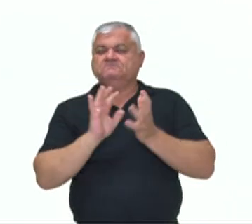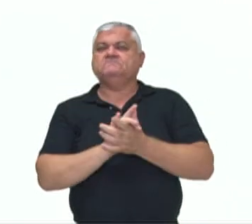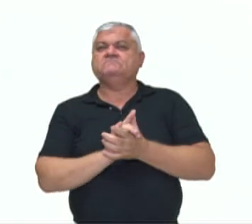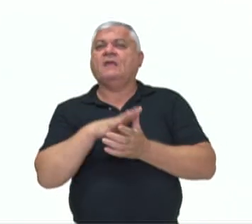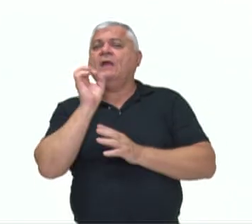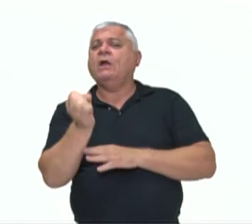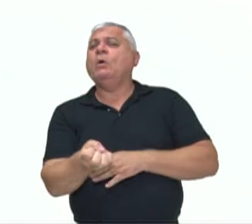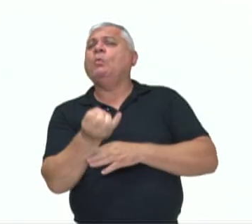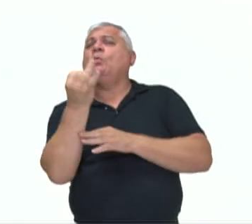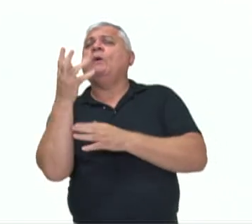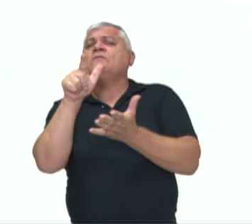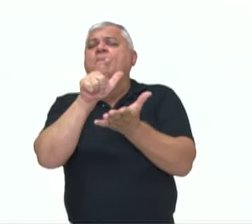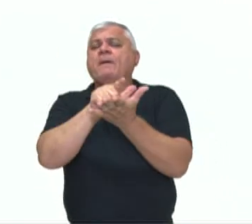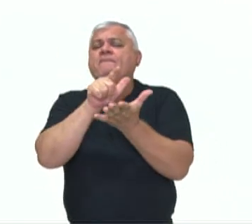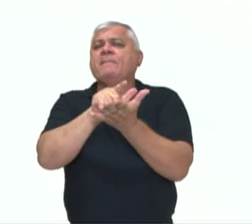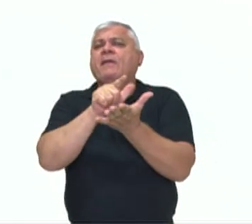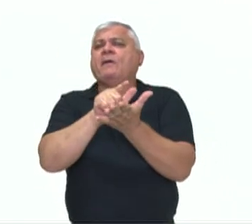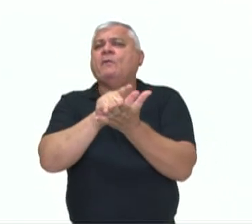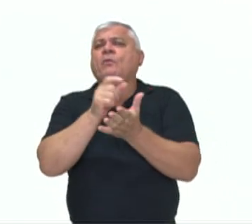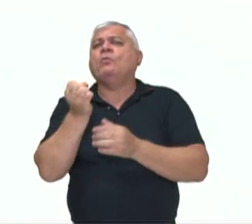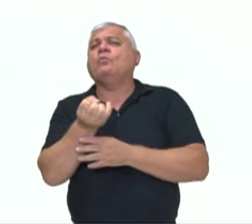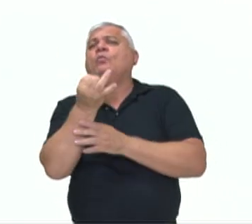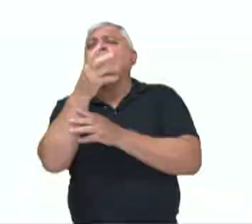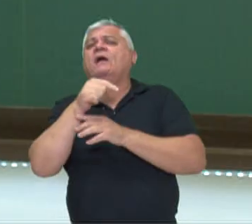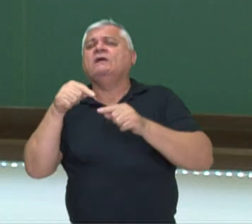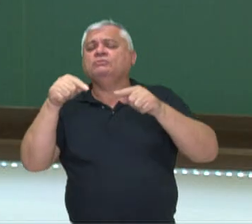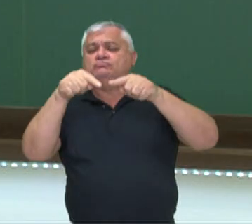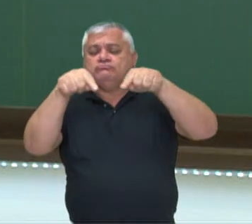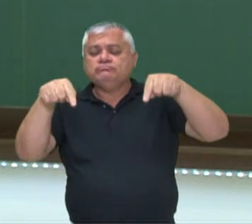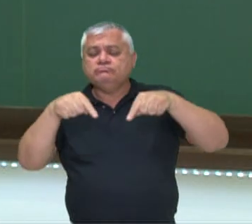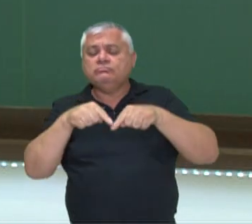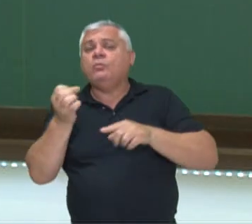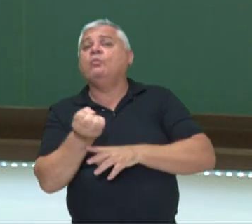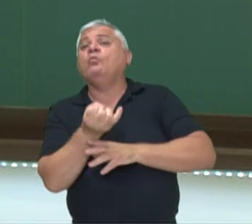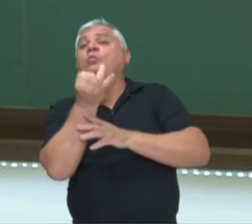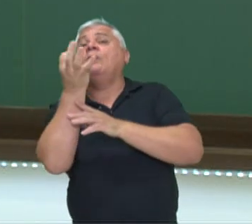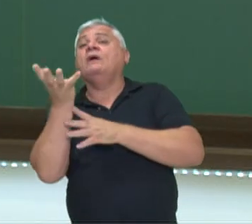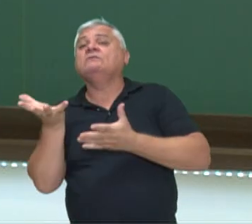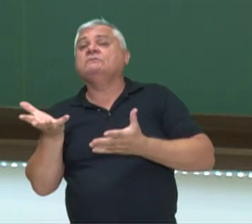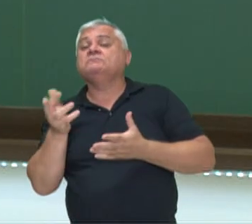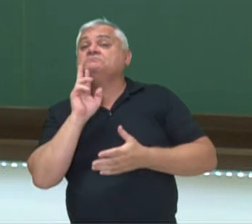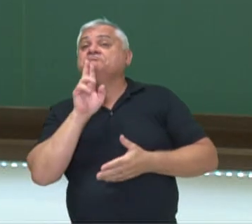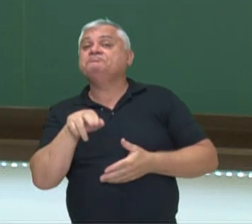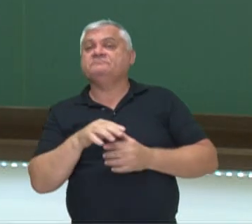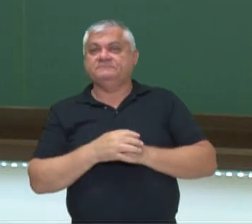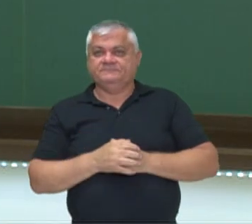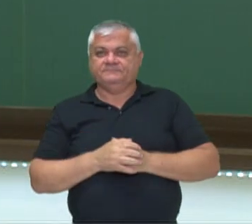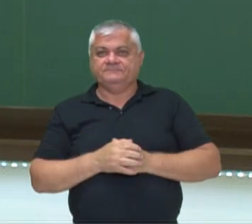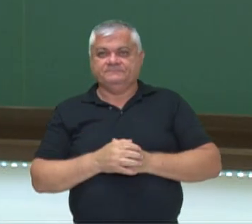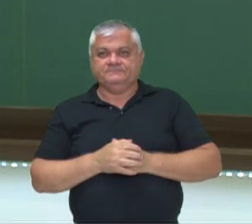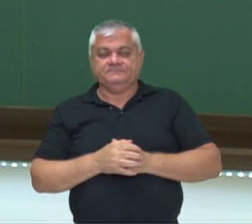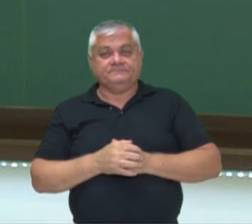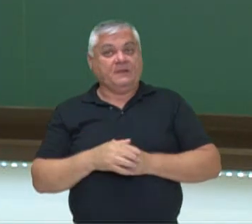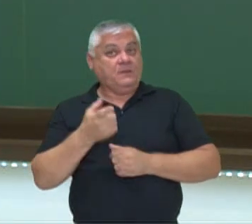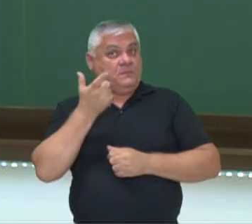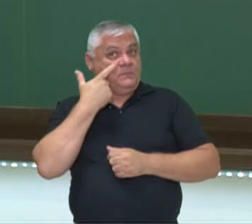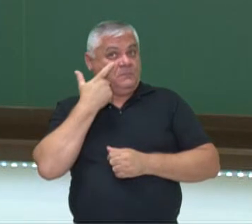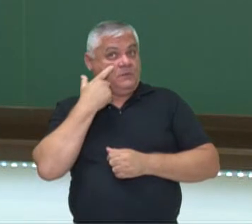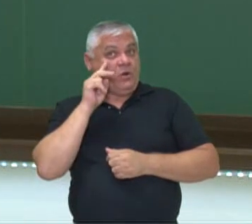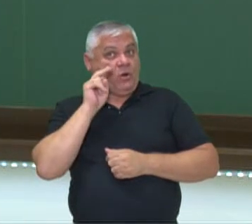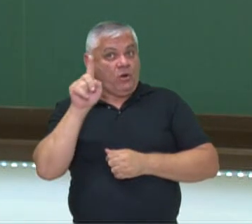é a quantidade de papel em centímetros quadrados, ou seja, a área total desses papéis? Eu preciso saber. Então, como é que eu vou fazer? Dá uma